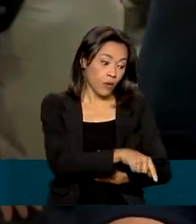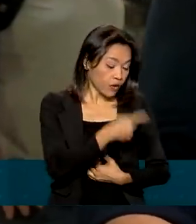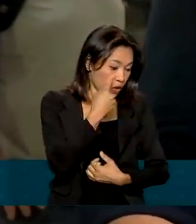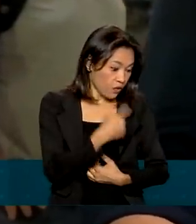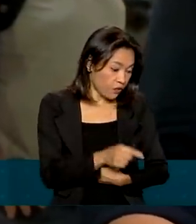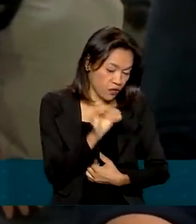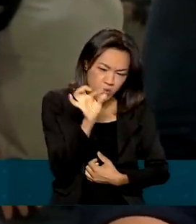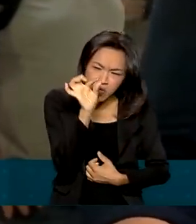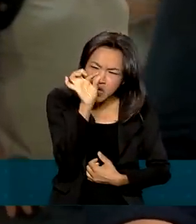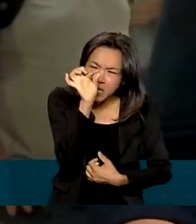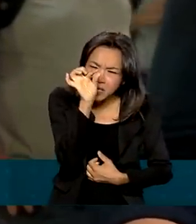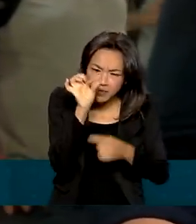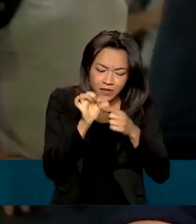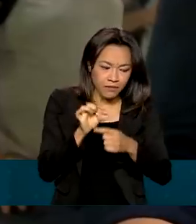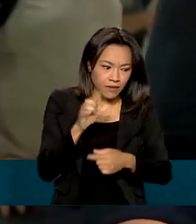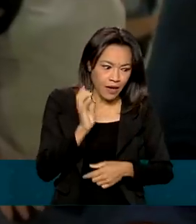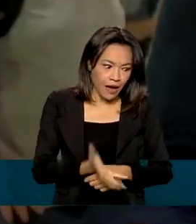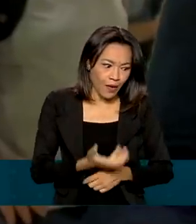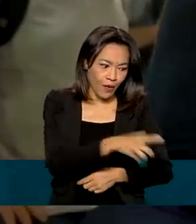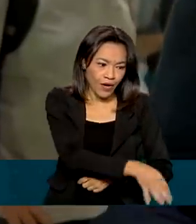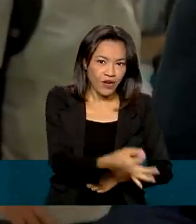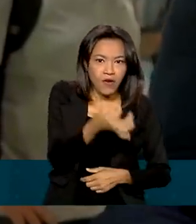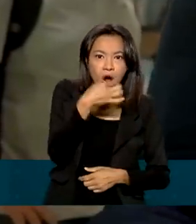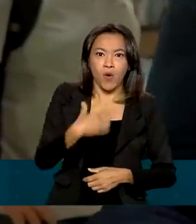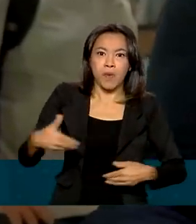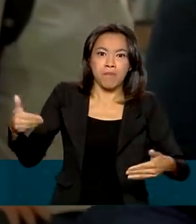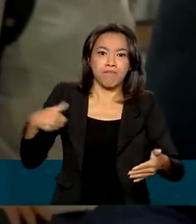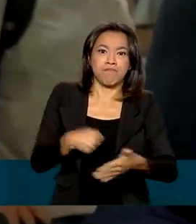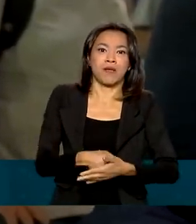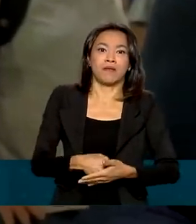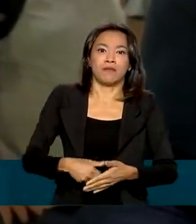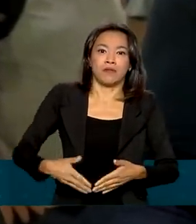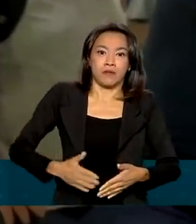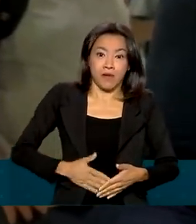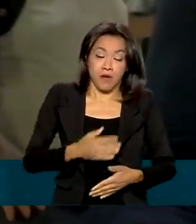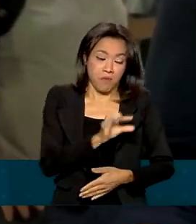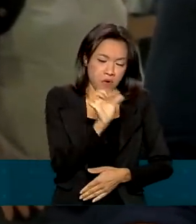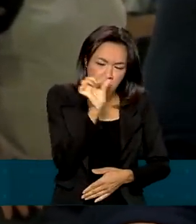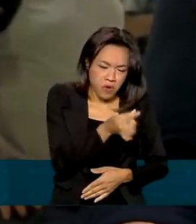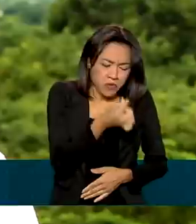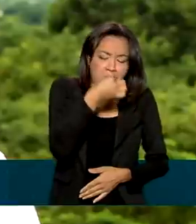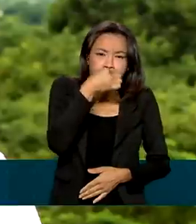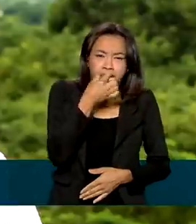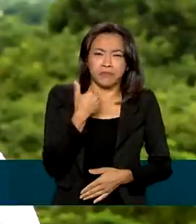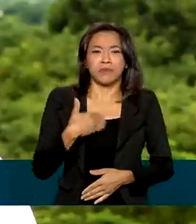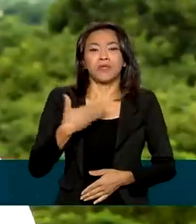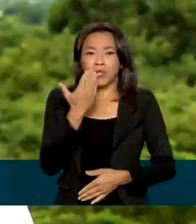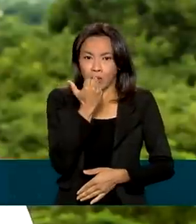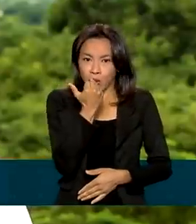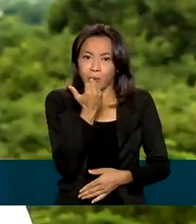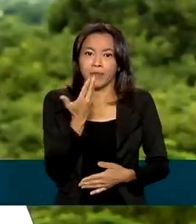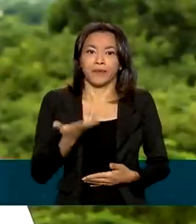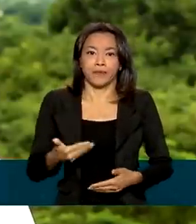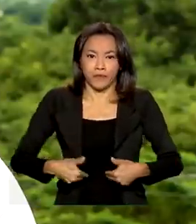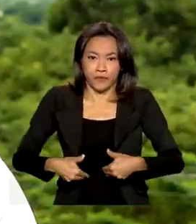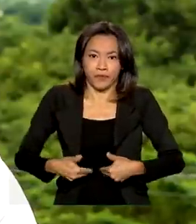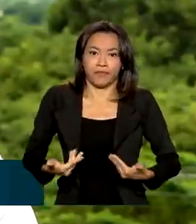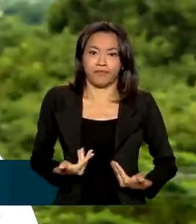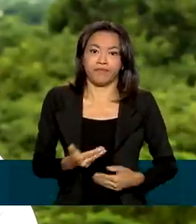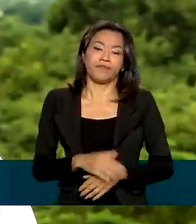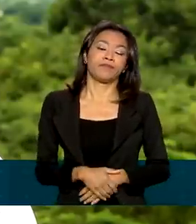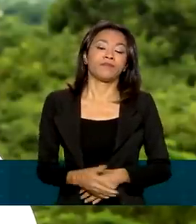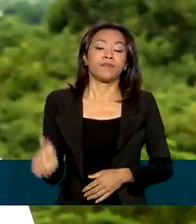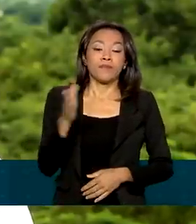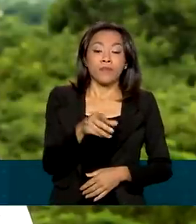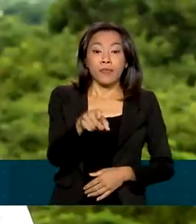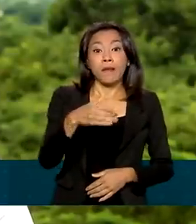vi o caroço da maçã, eu falei, é agora que eu vou matar minha fome. Peguei o caroço da maçã e comi. Segundo o Ministério das Relações Exteriores,